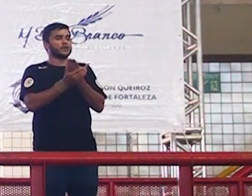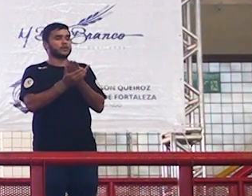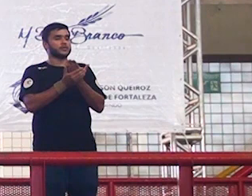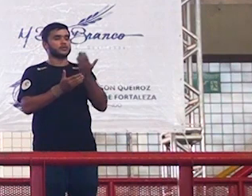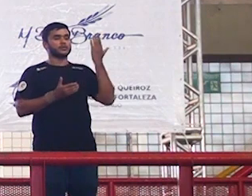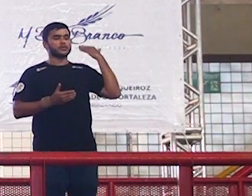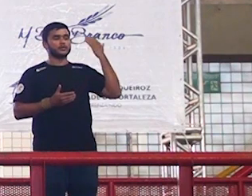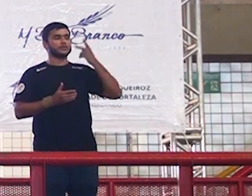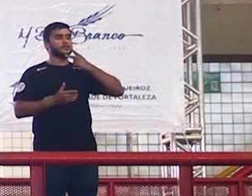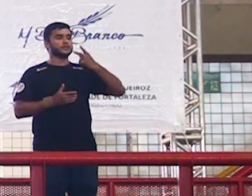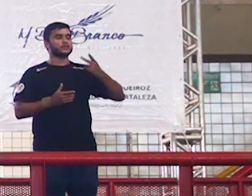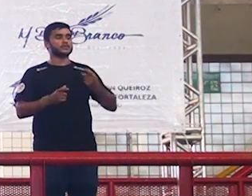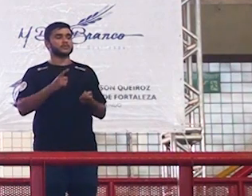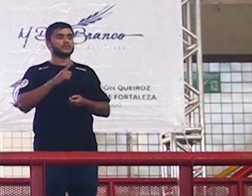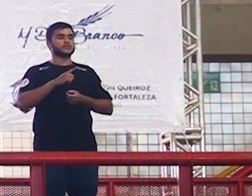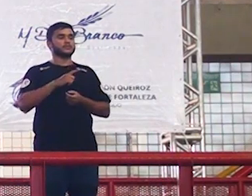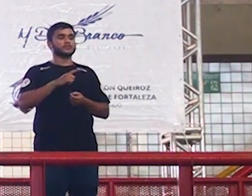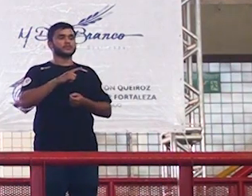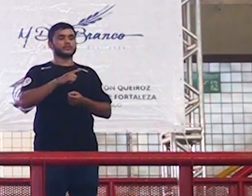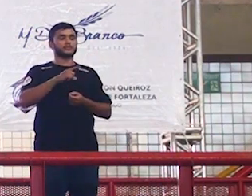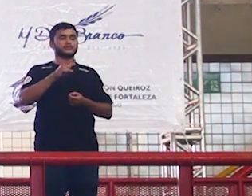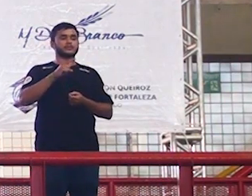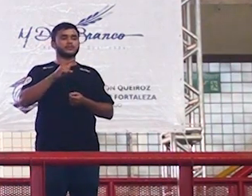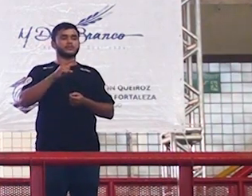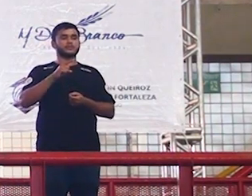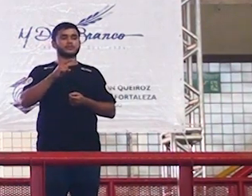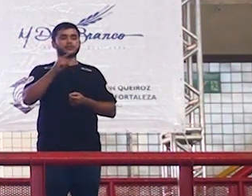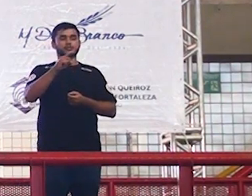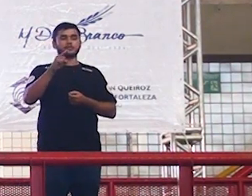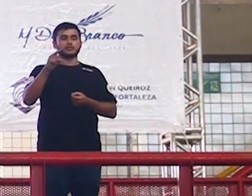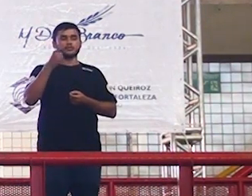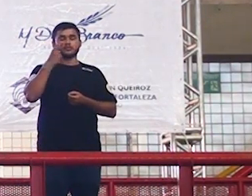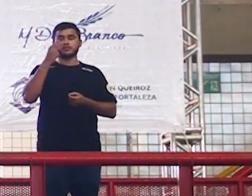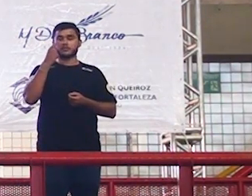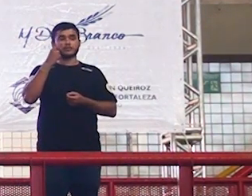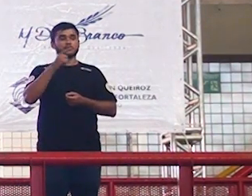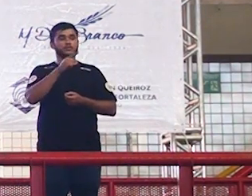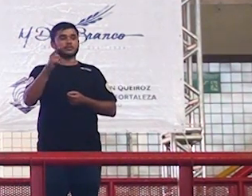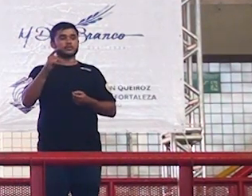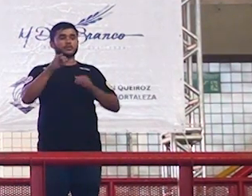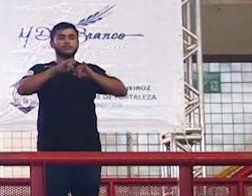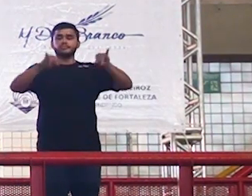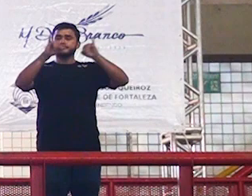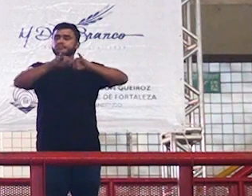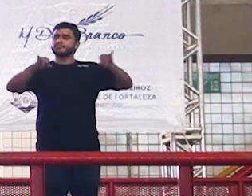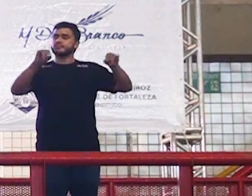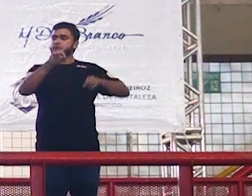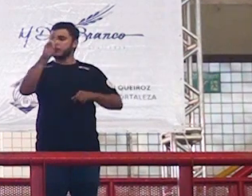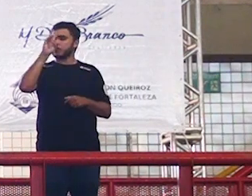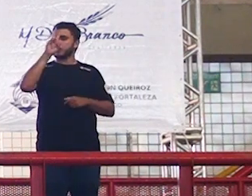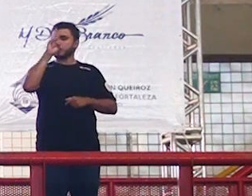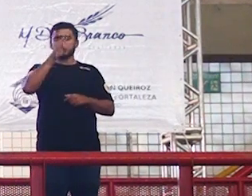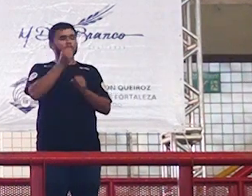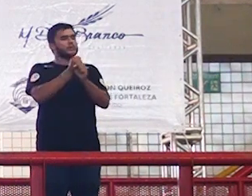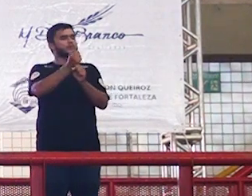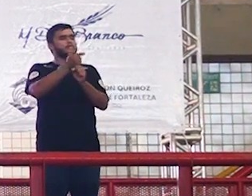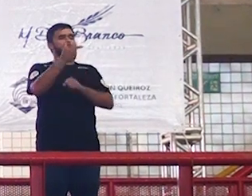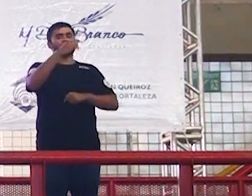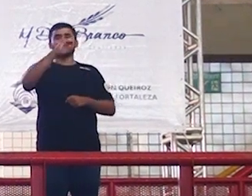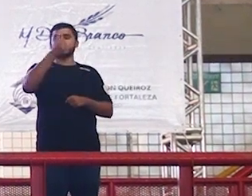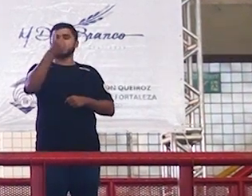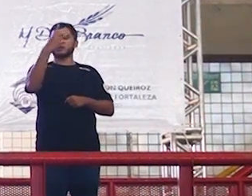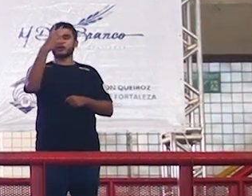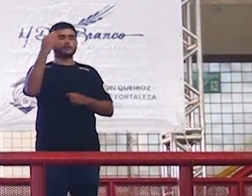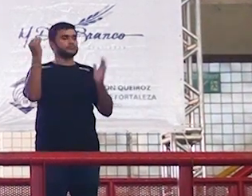mostrei a redação de um aluno que tirou nota 1000, falando de publicidade infantil, que foi tema de 2014, colocando o tema da